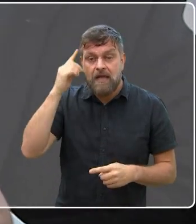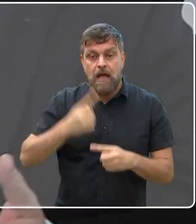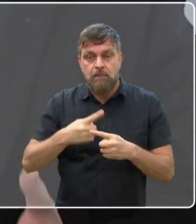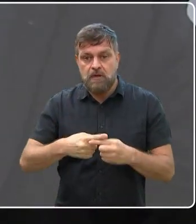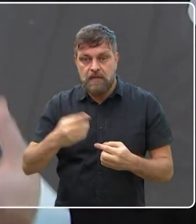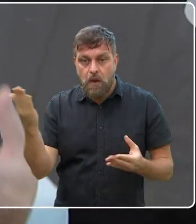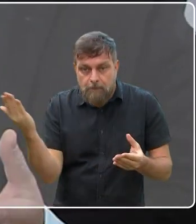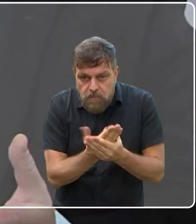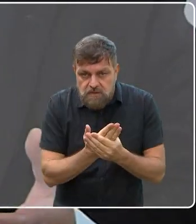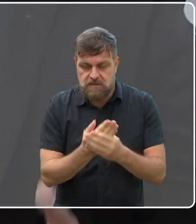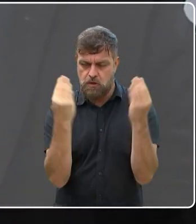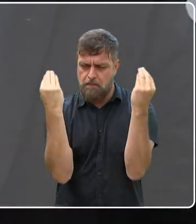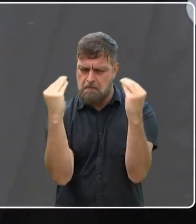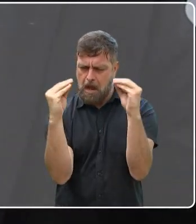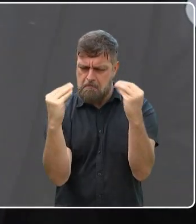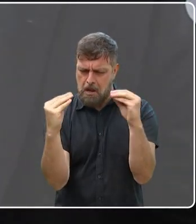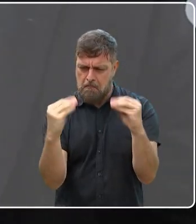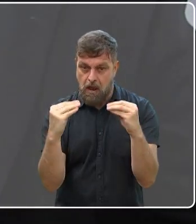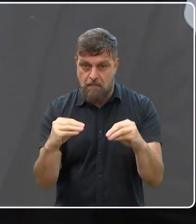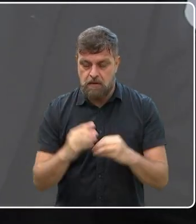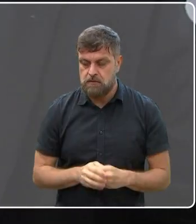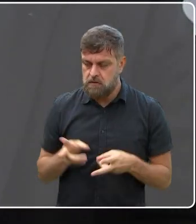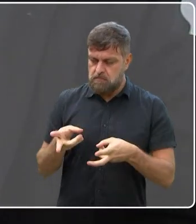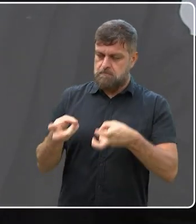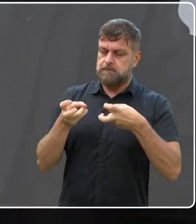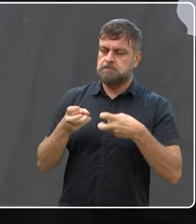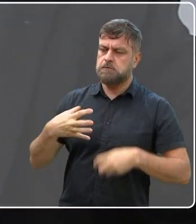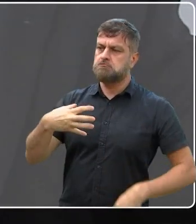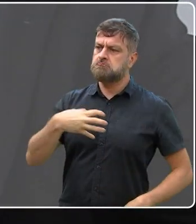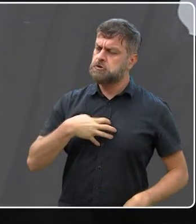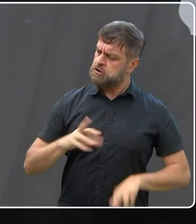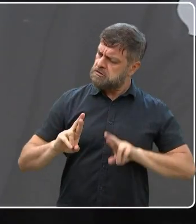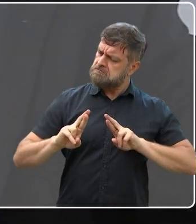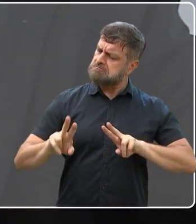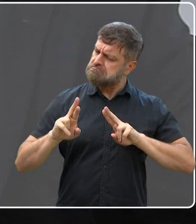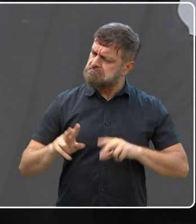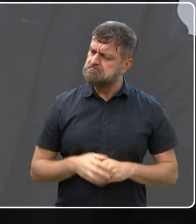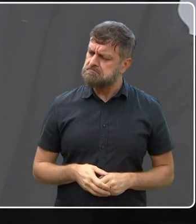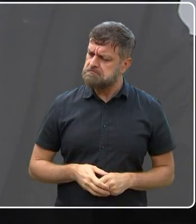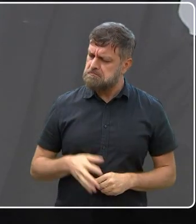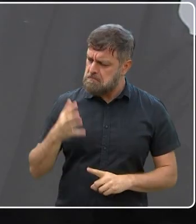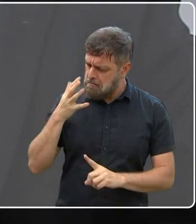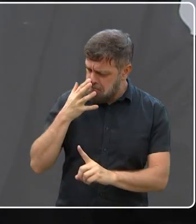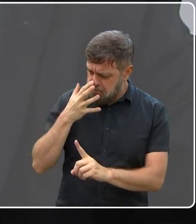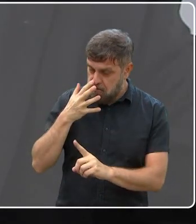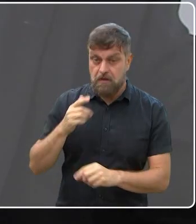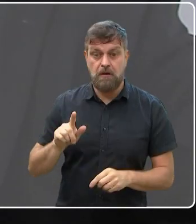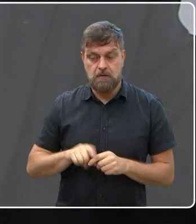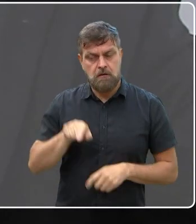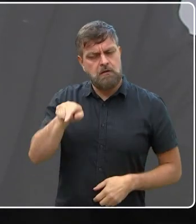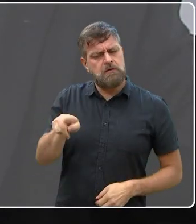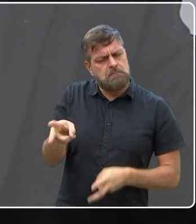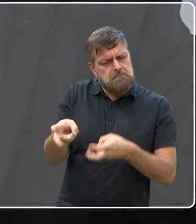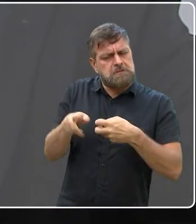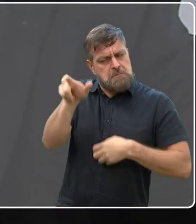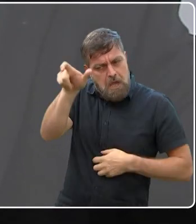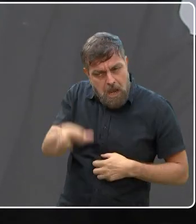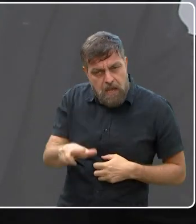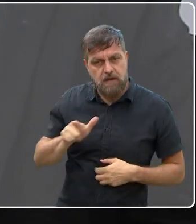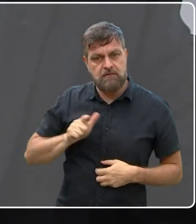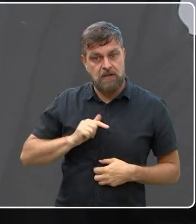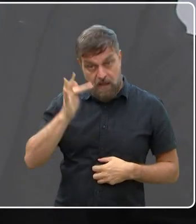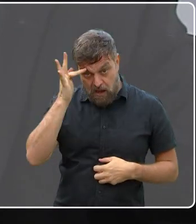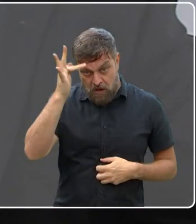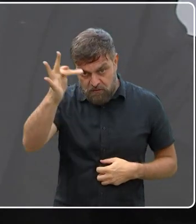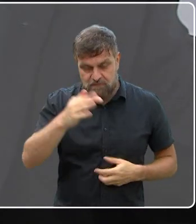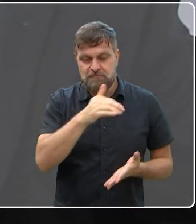rito processual, o que estava acontecendo. Então isso me chamou muita atenção, né? E aí na época eu falei, esse rapaz eu acho que vai